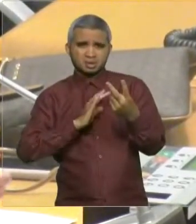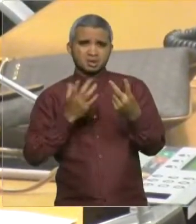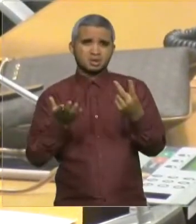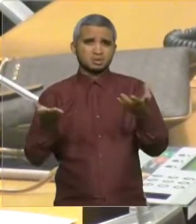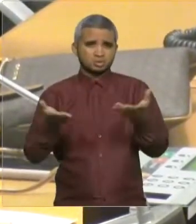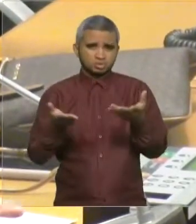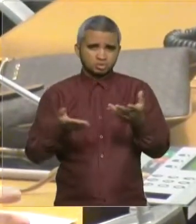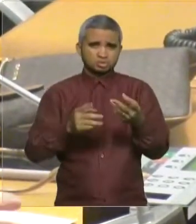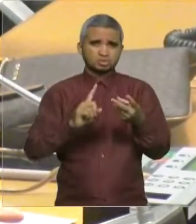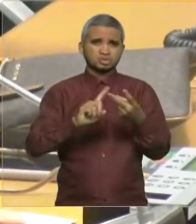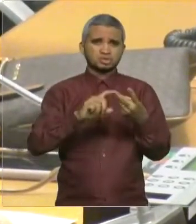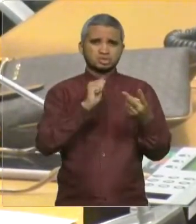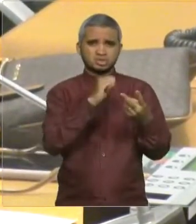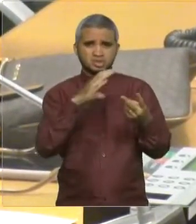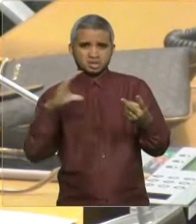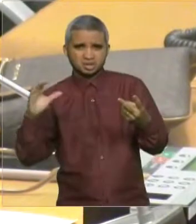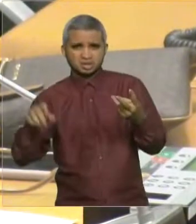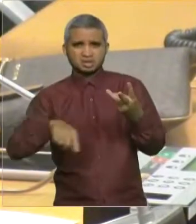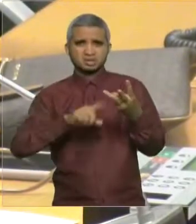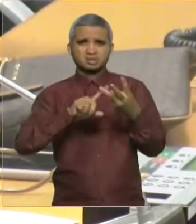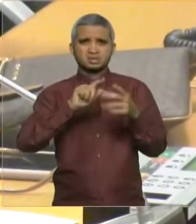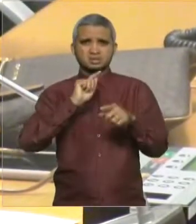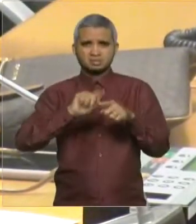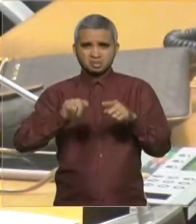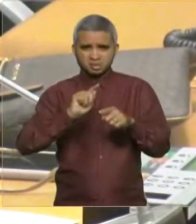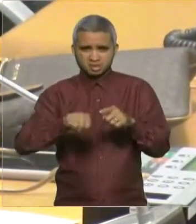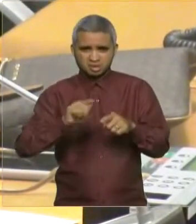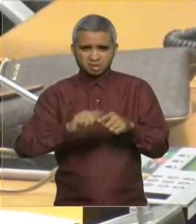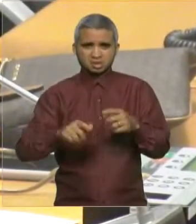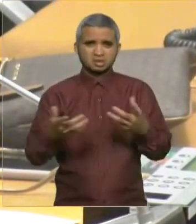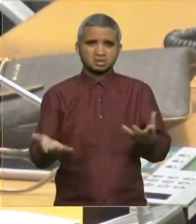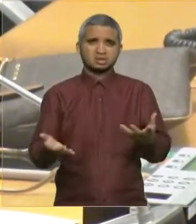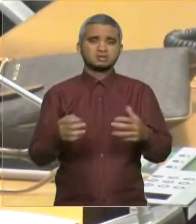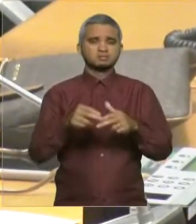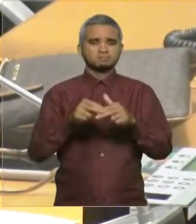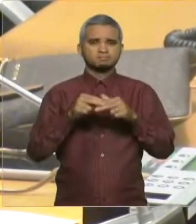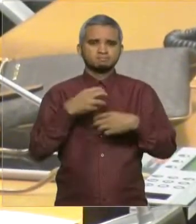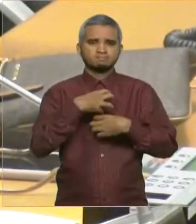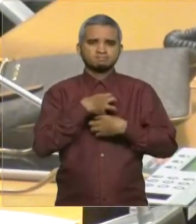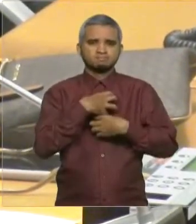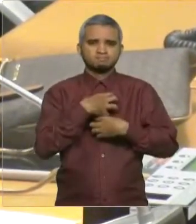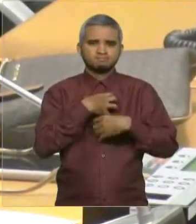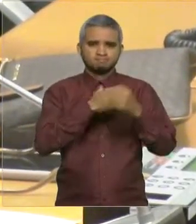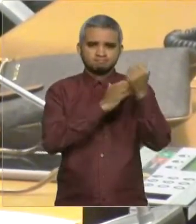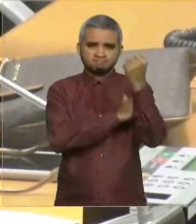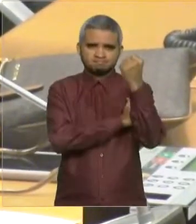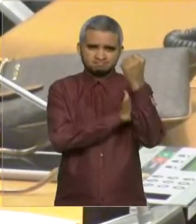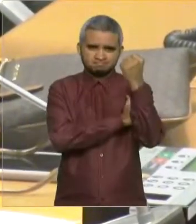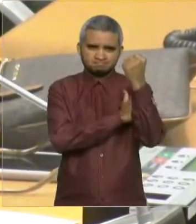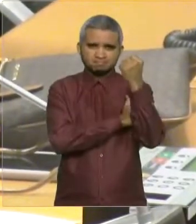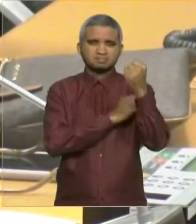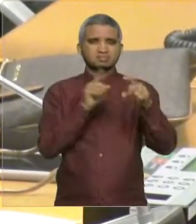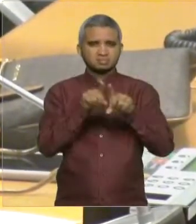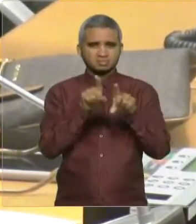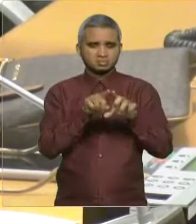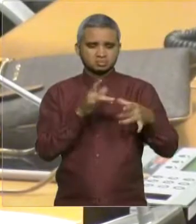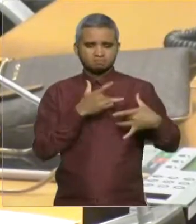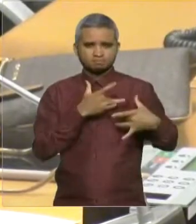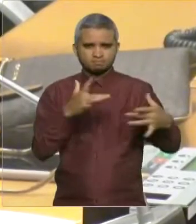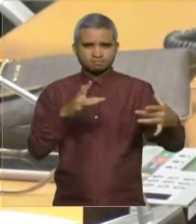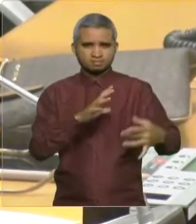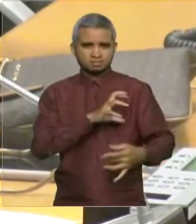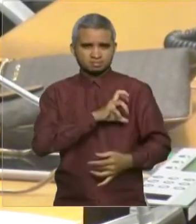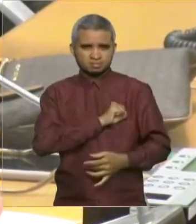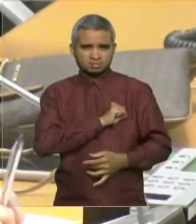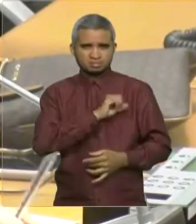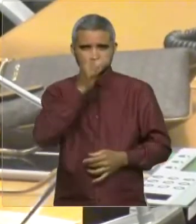Sailândia, Pinheiro. Então, na verdade, é um ato de bravura e de amor ao próximo, o que Flávio e o Lula